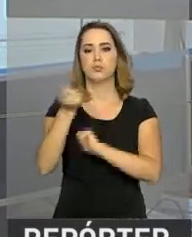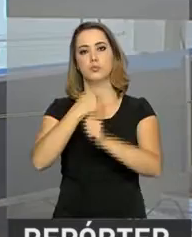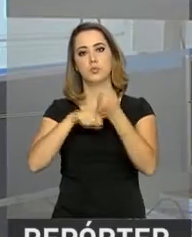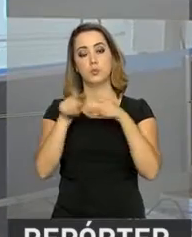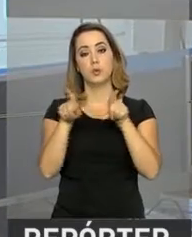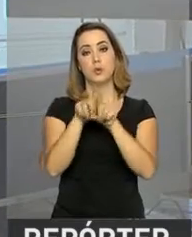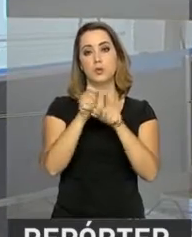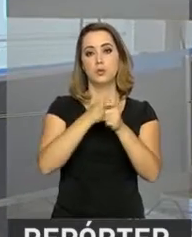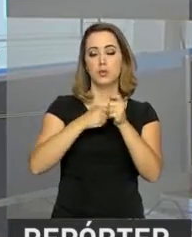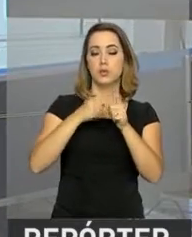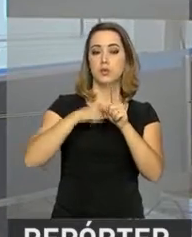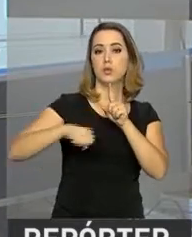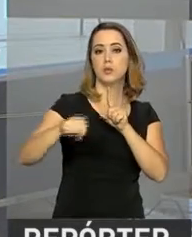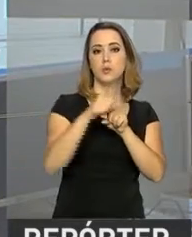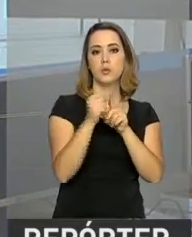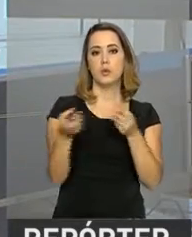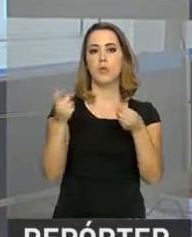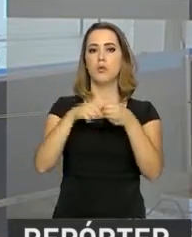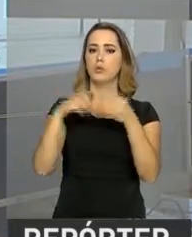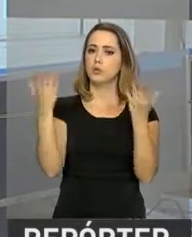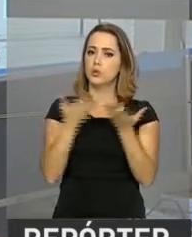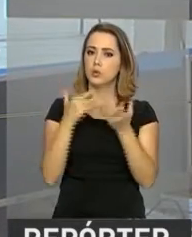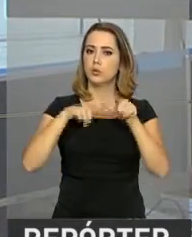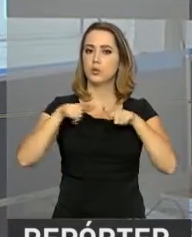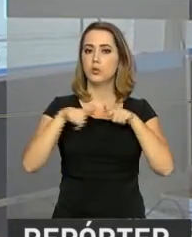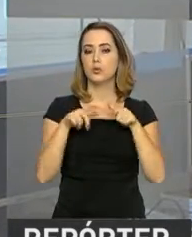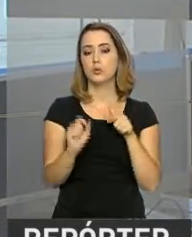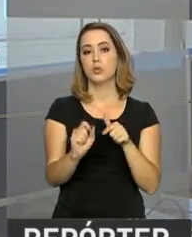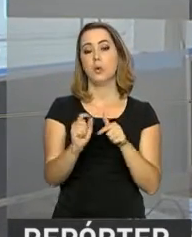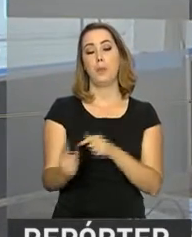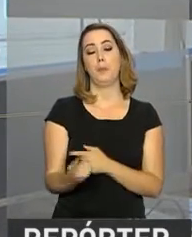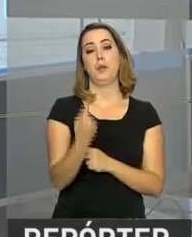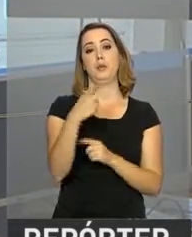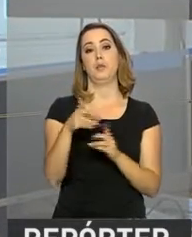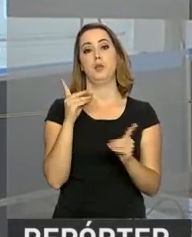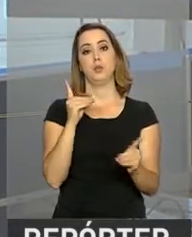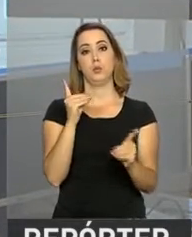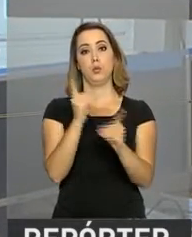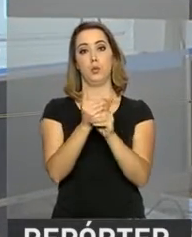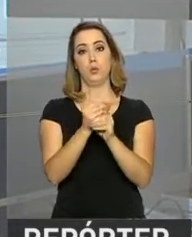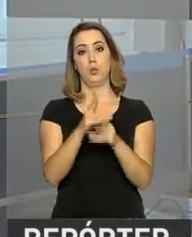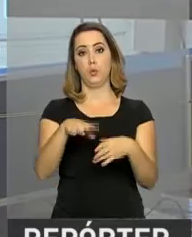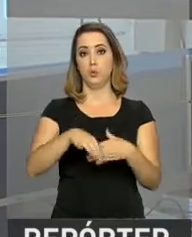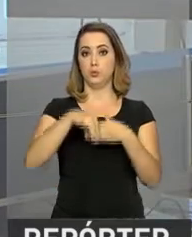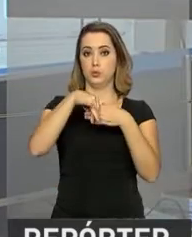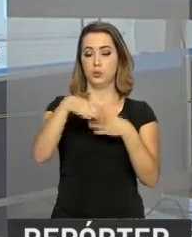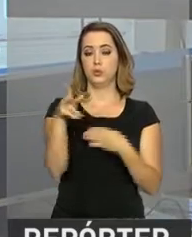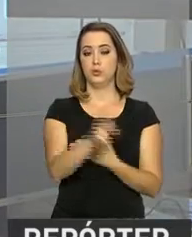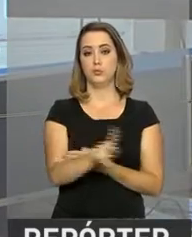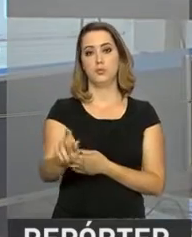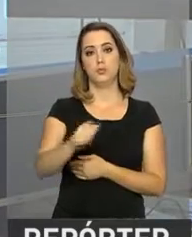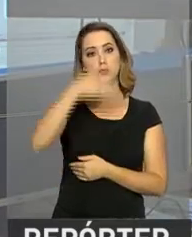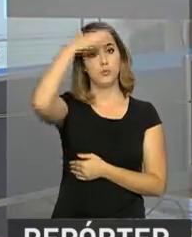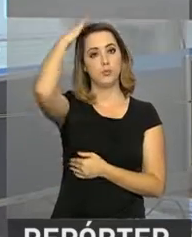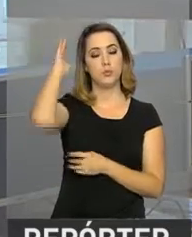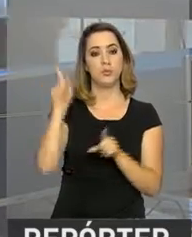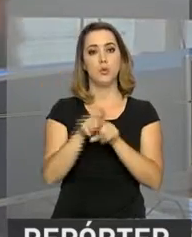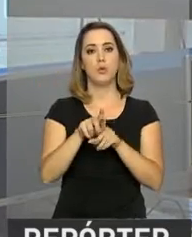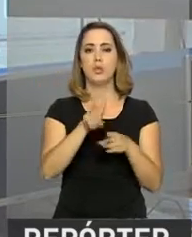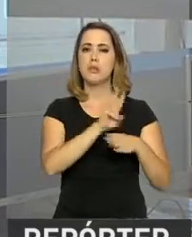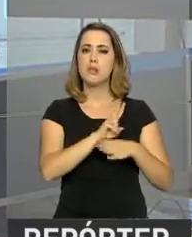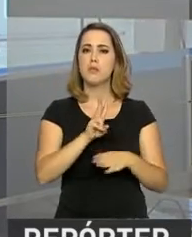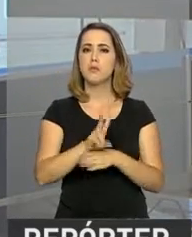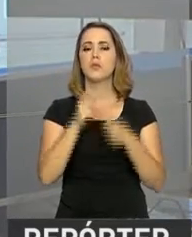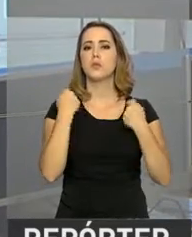social voltou hoje às atividades o primeiro encontro sob o comando de michel temer o presidente defendeu as reformas fiscais e da previdência